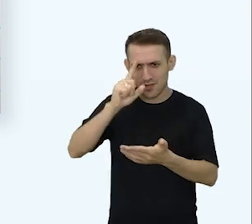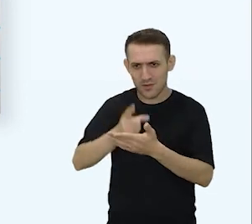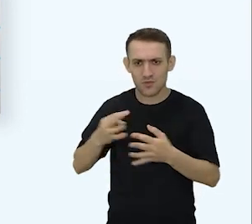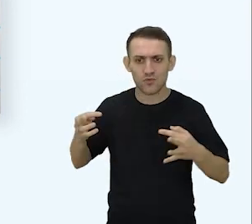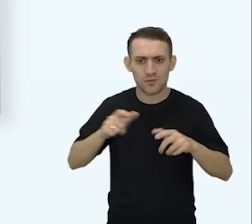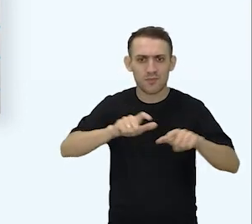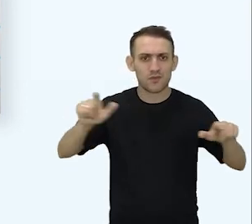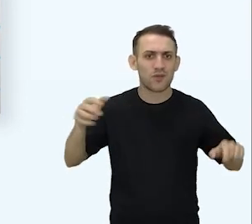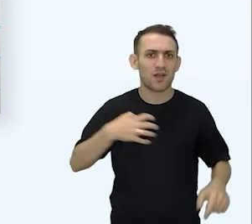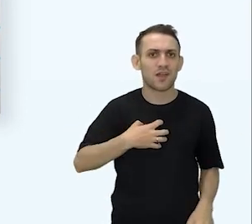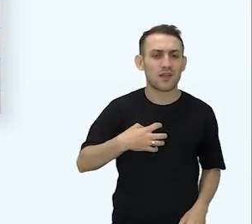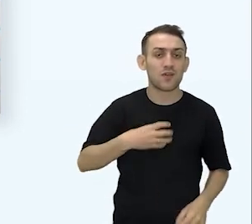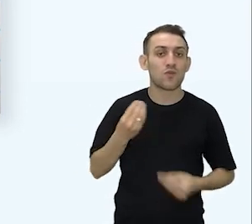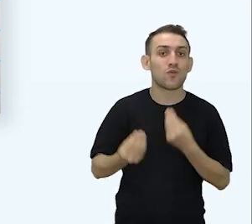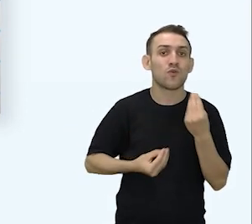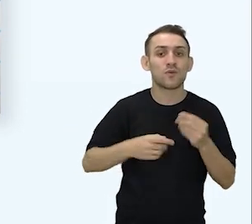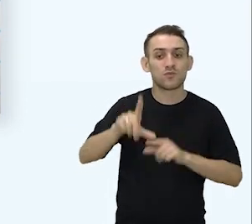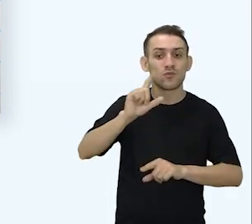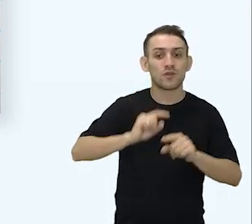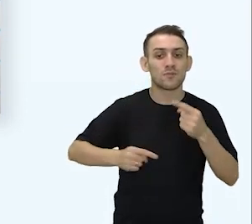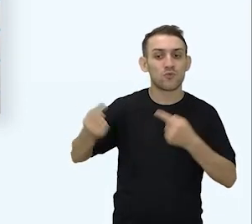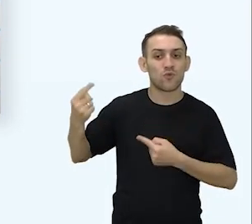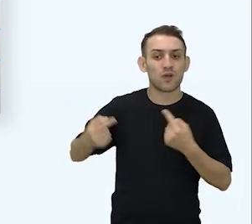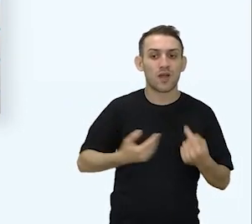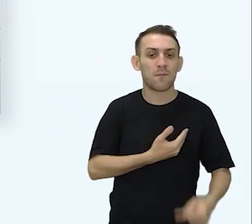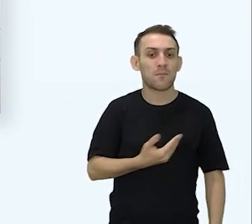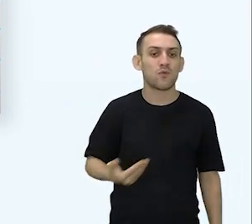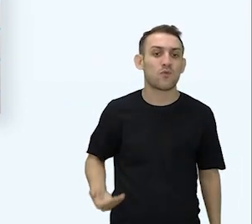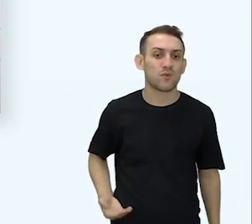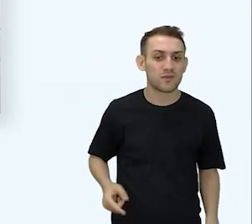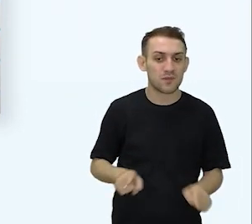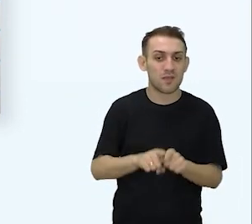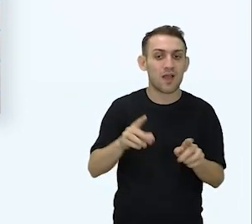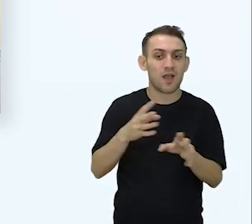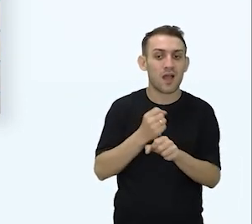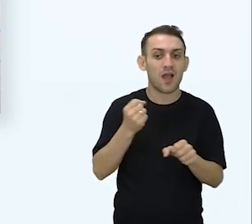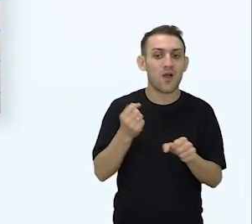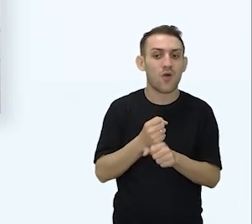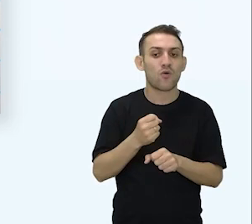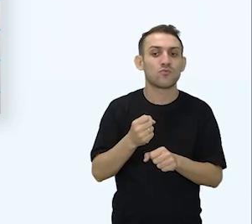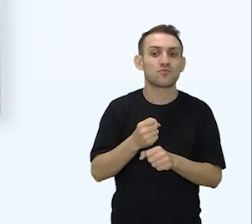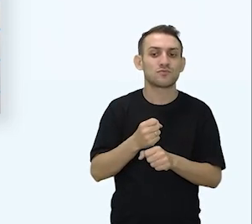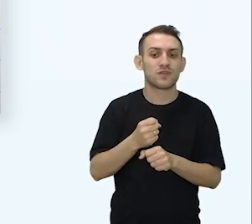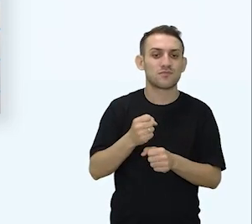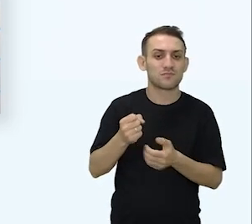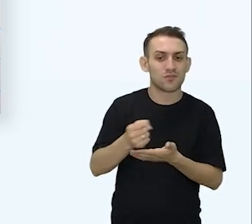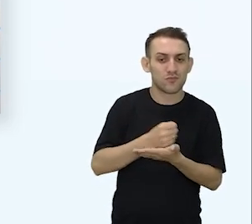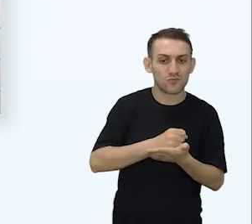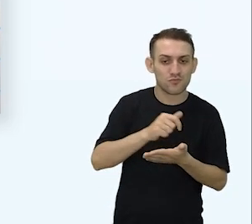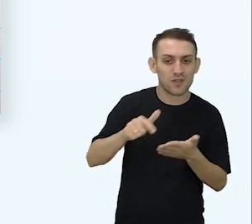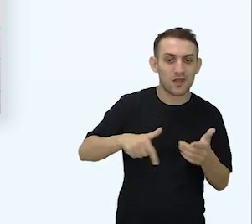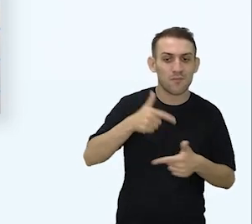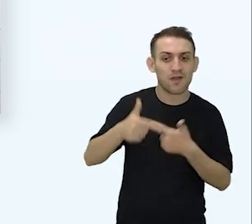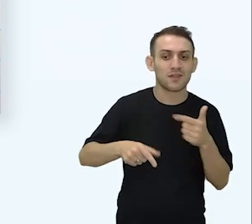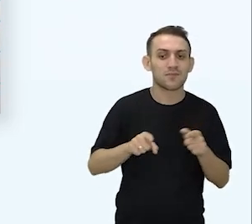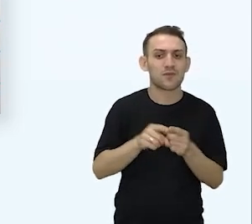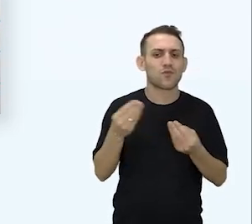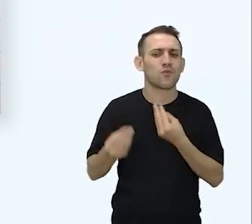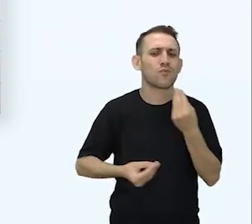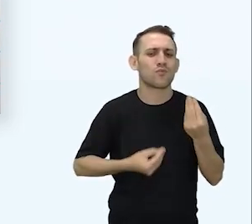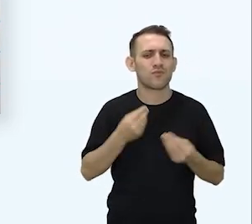todos nós, como a definição de políticas públicas, cálculos da previdência e monitoramento das condições de